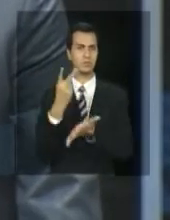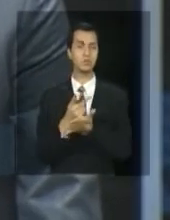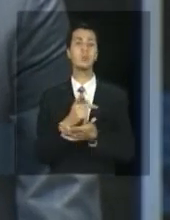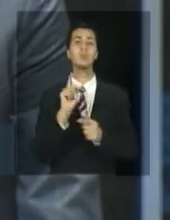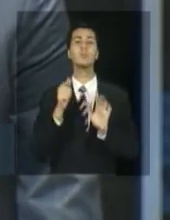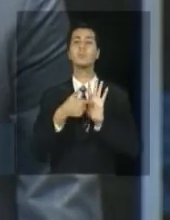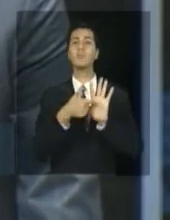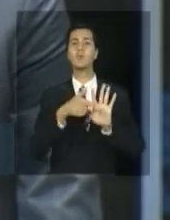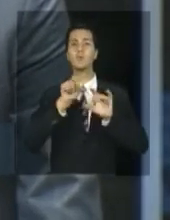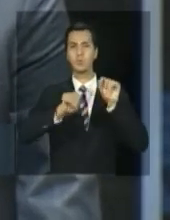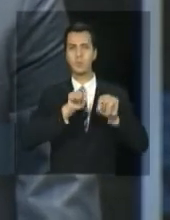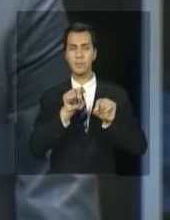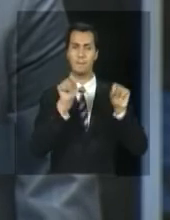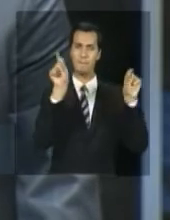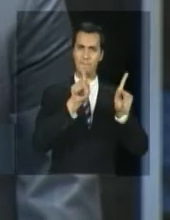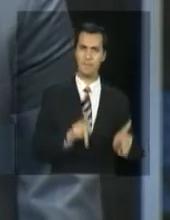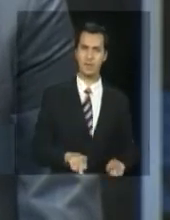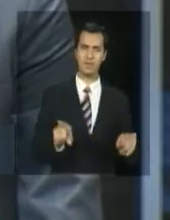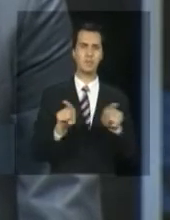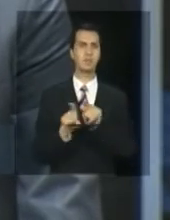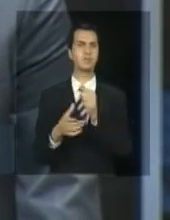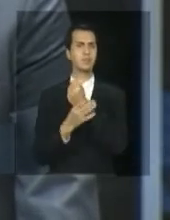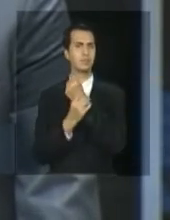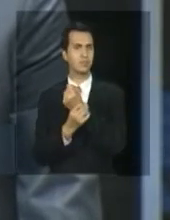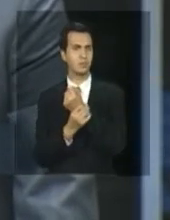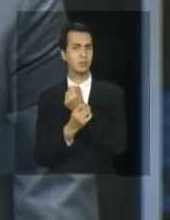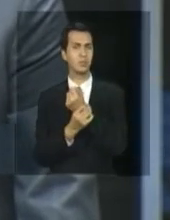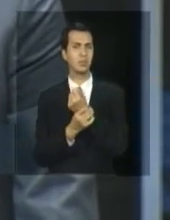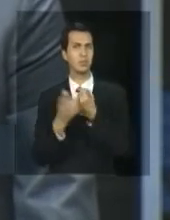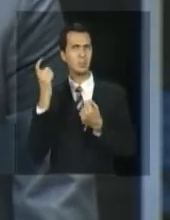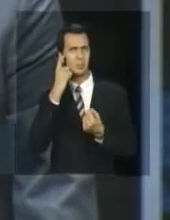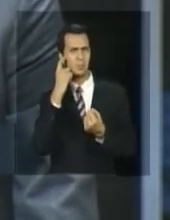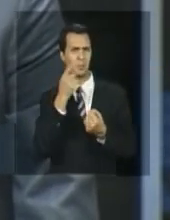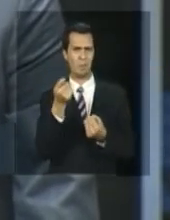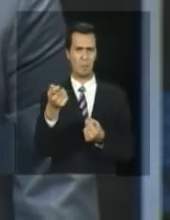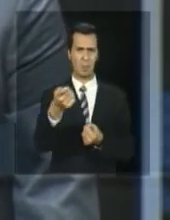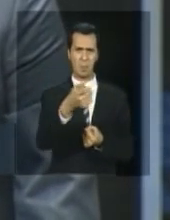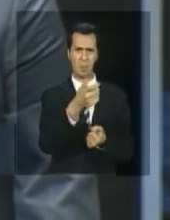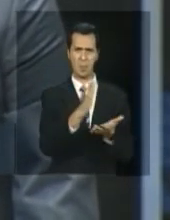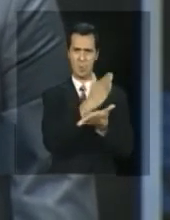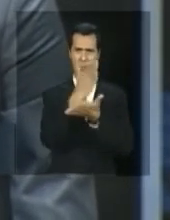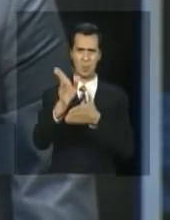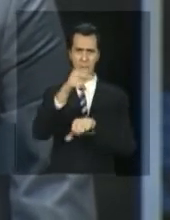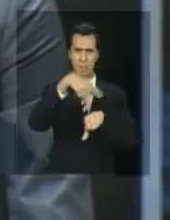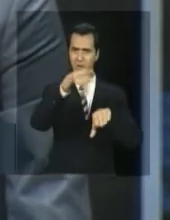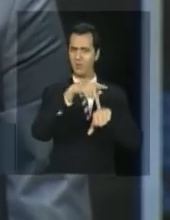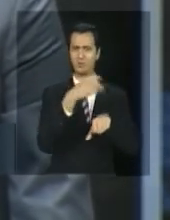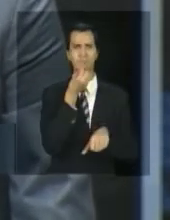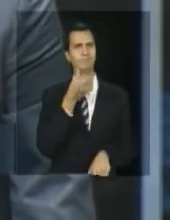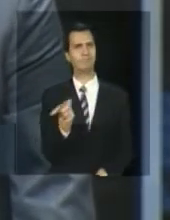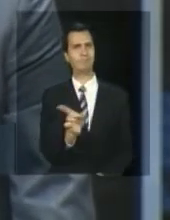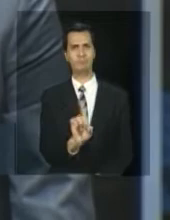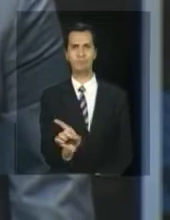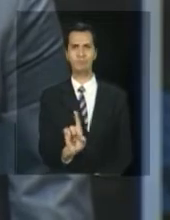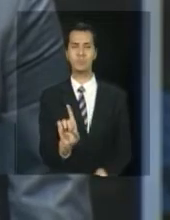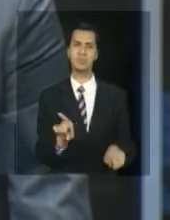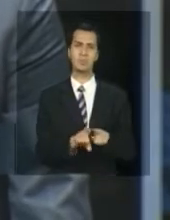da segurança não podem depender da ação de poucos países e de receitas